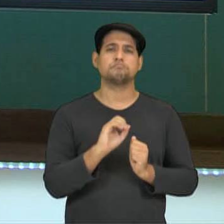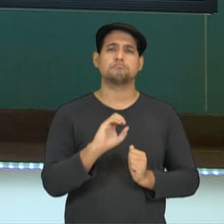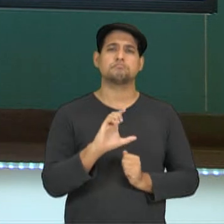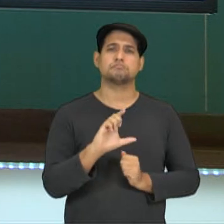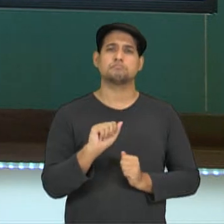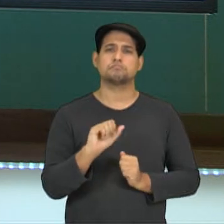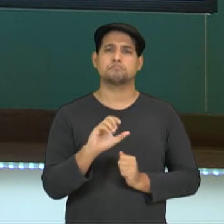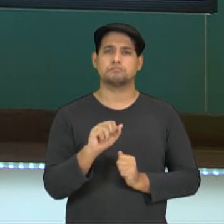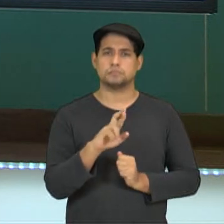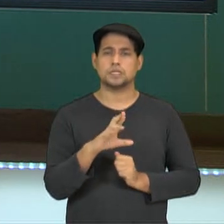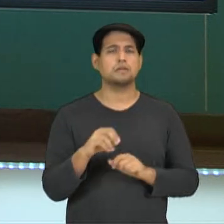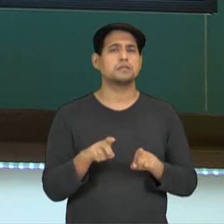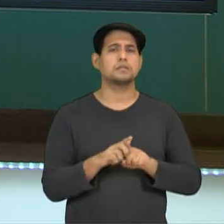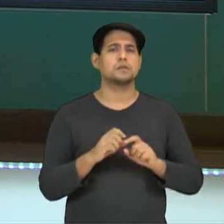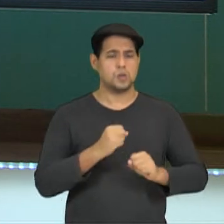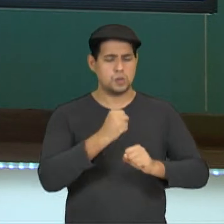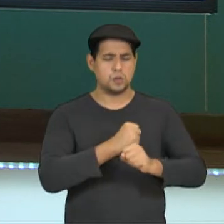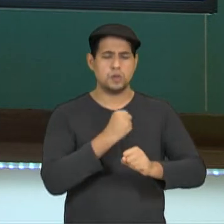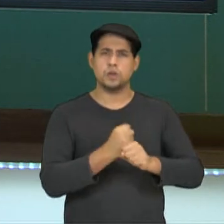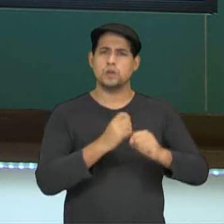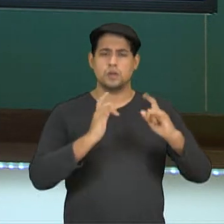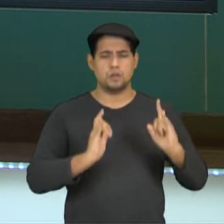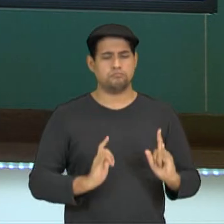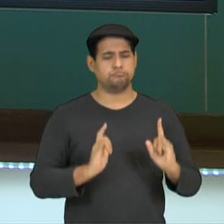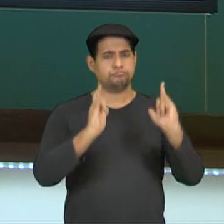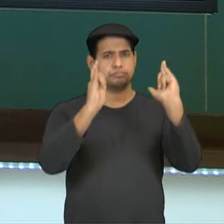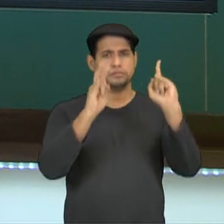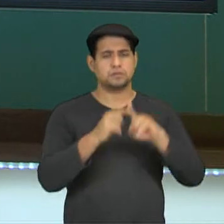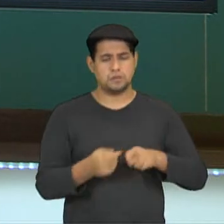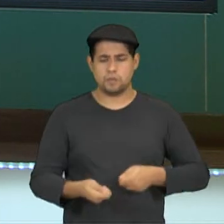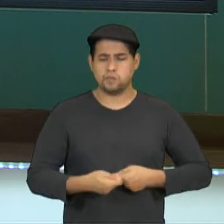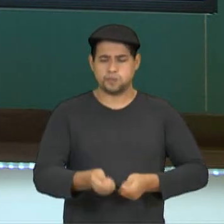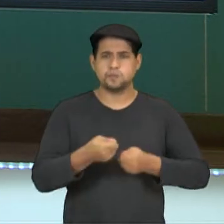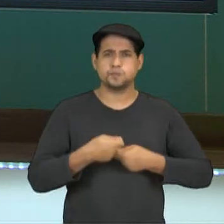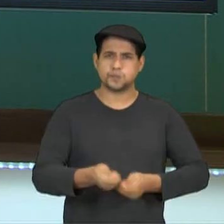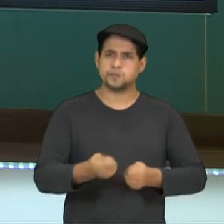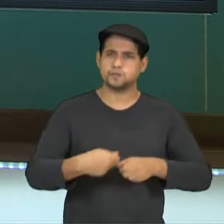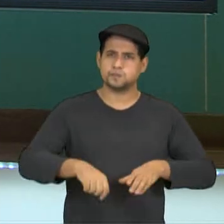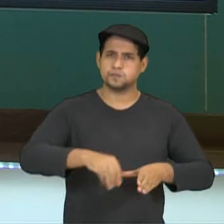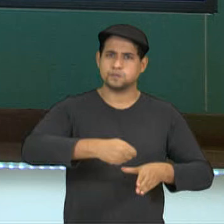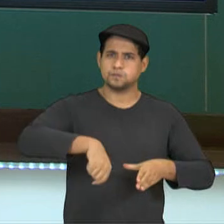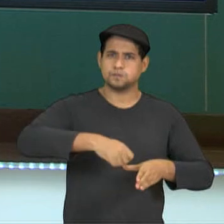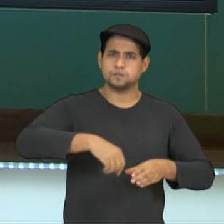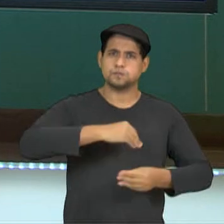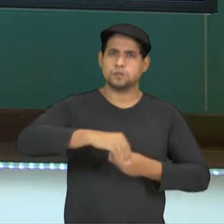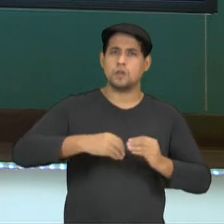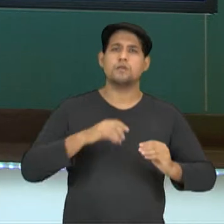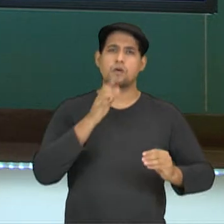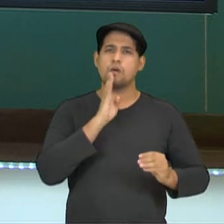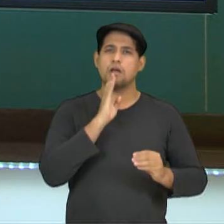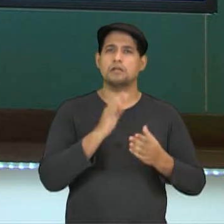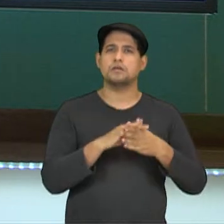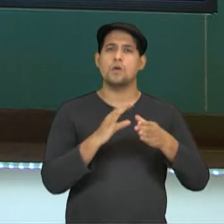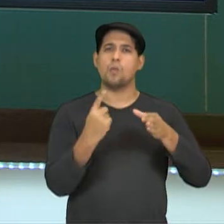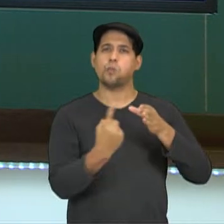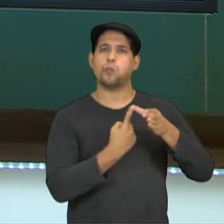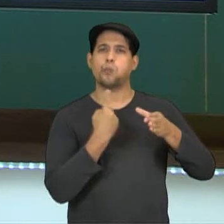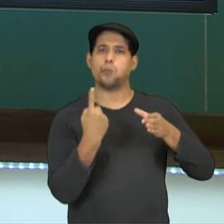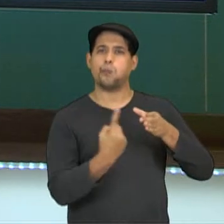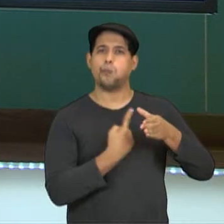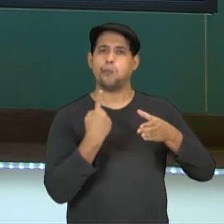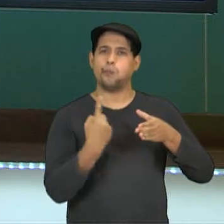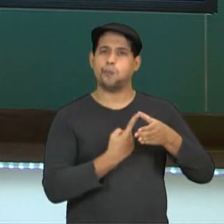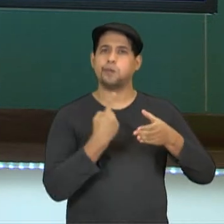ela é muito utilizada na construção civil para fazer argamassa, ela é utilizada em processos de pintura,